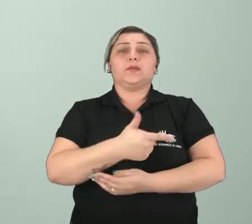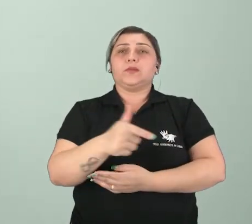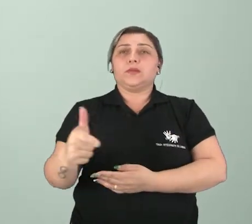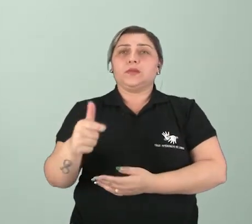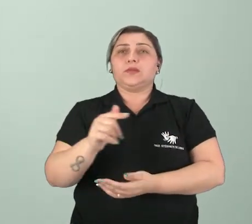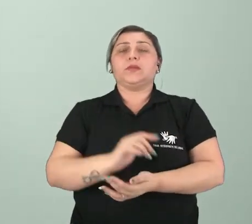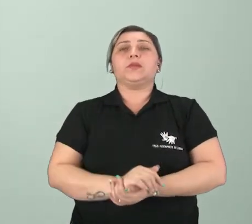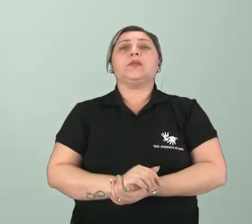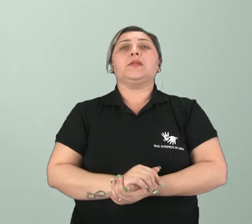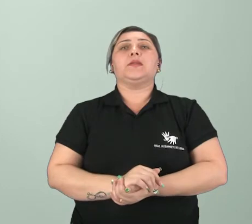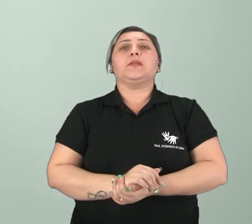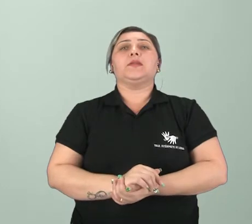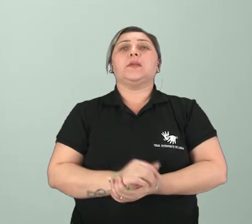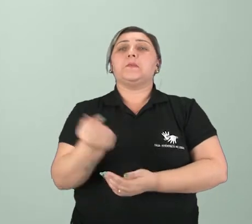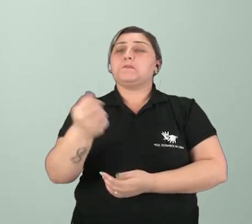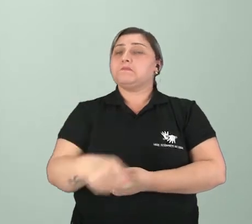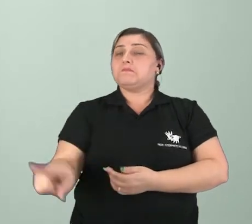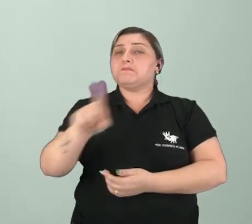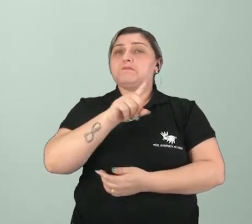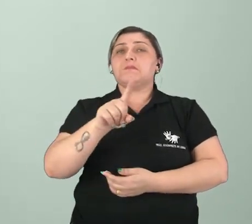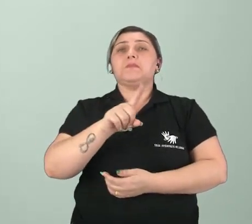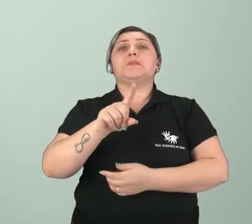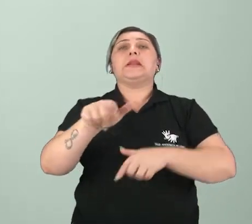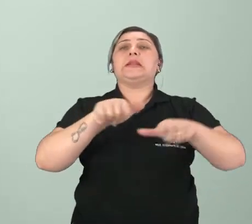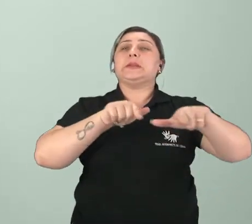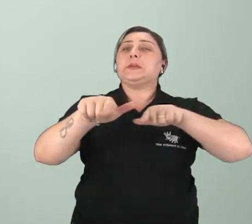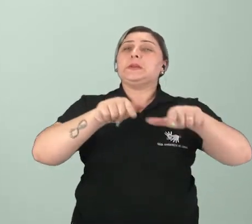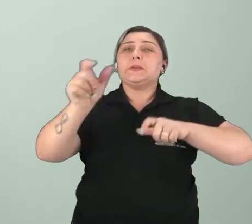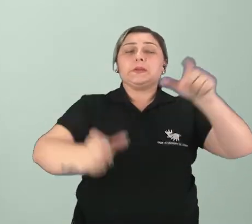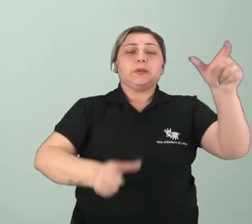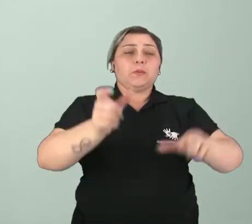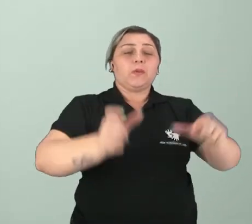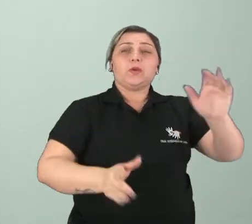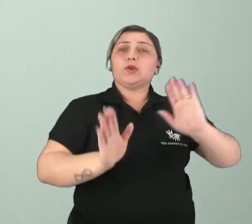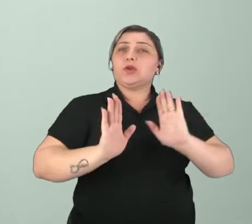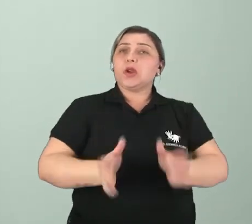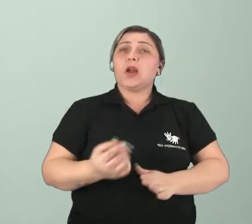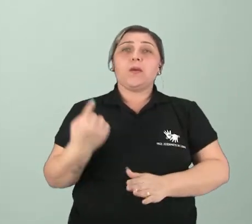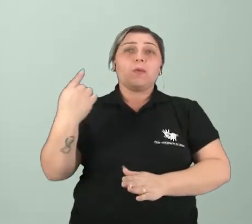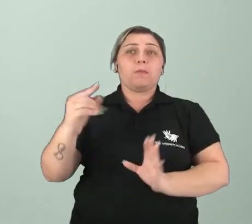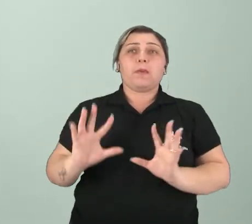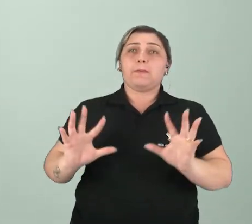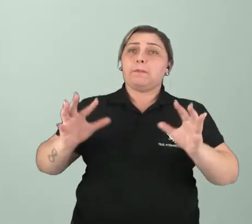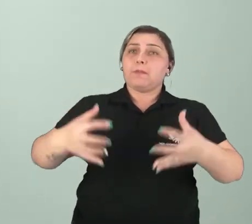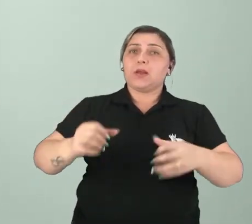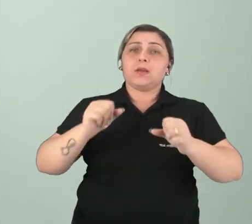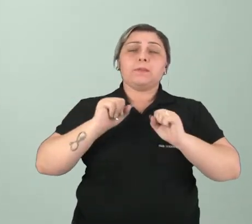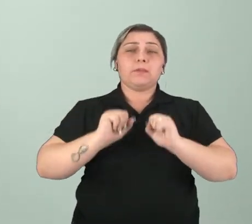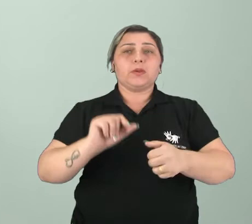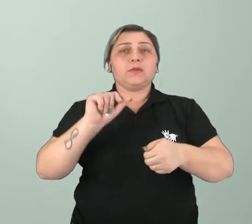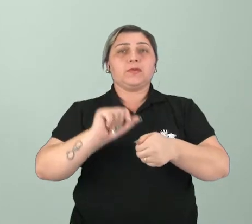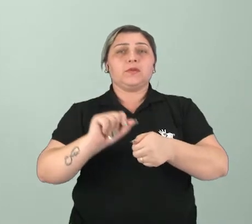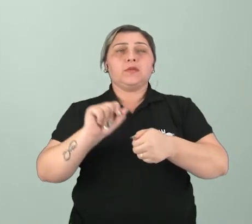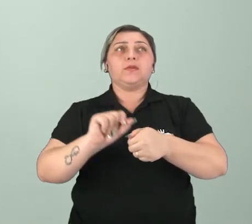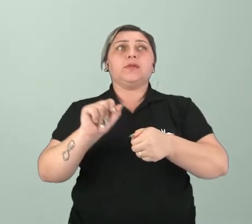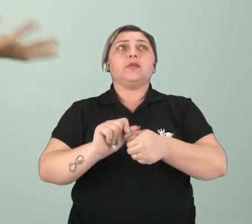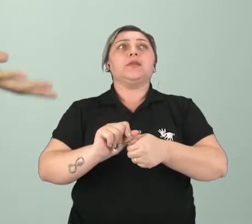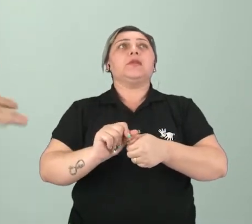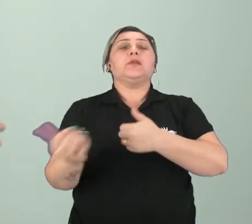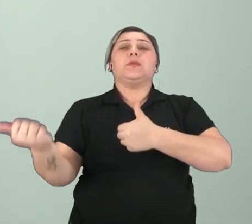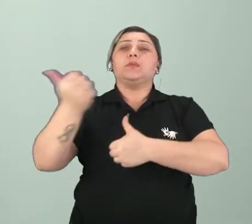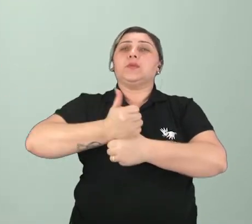mais necessidade de ter tanta mão de obra e tantos trabalhadores, já que agora uma máquina pode fazer um papel que antes